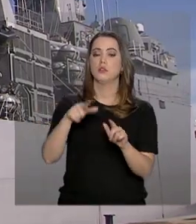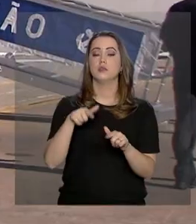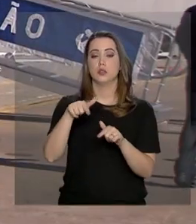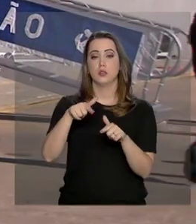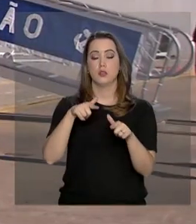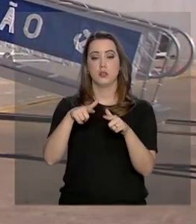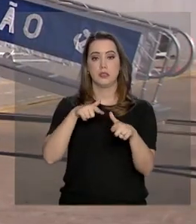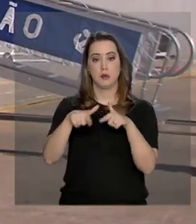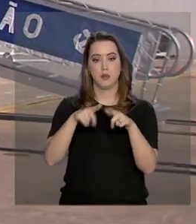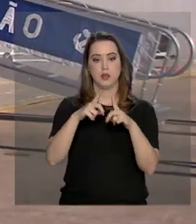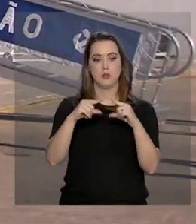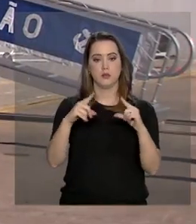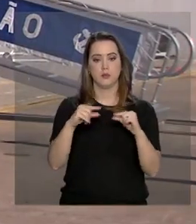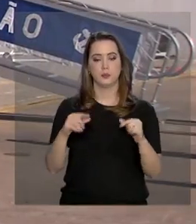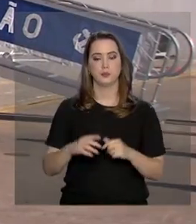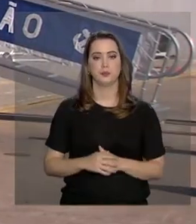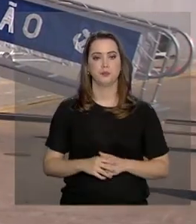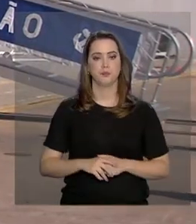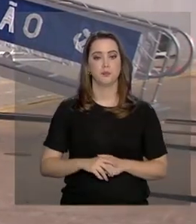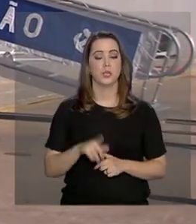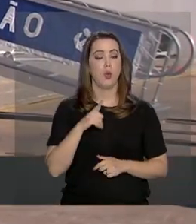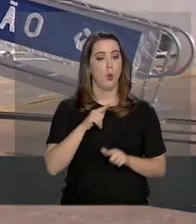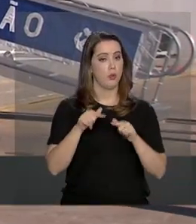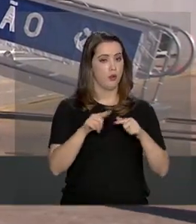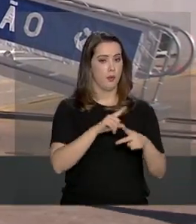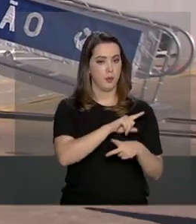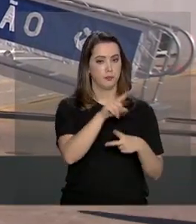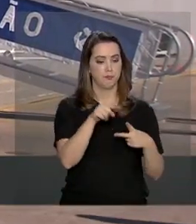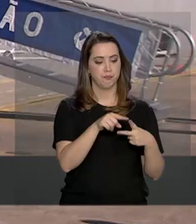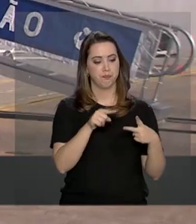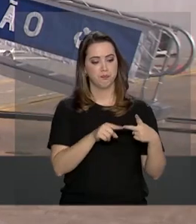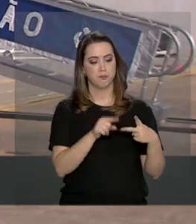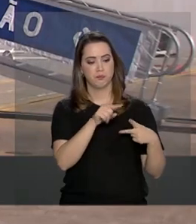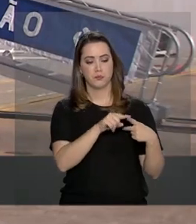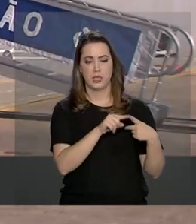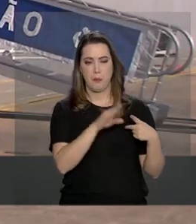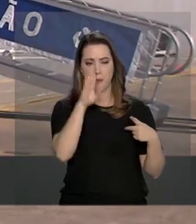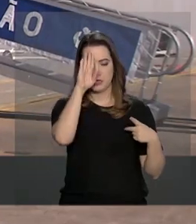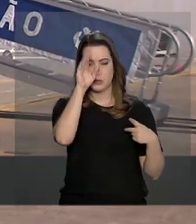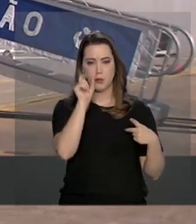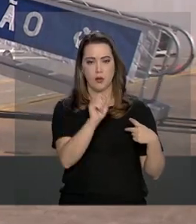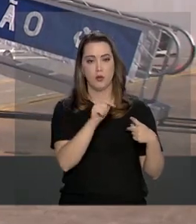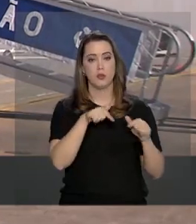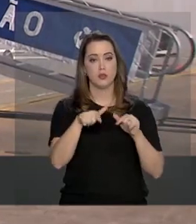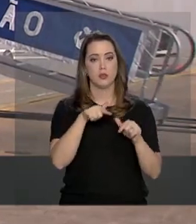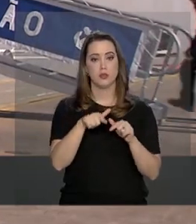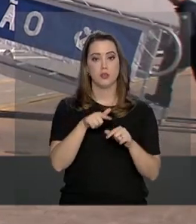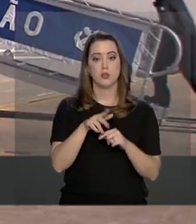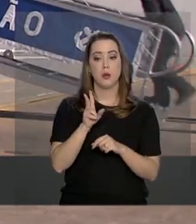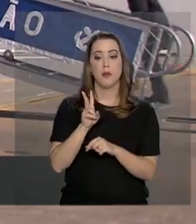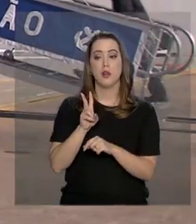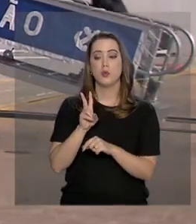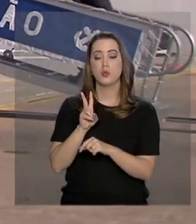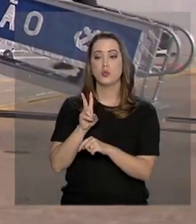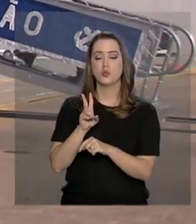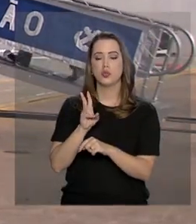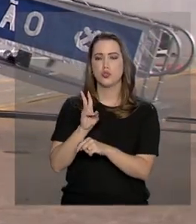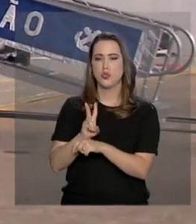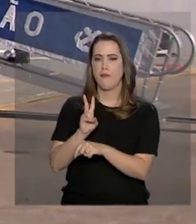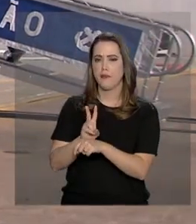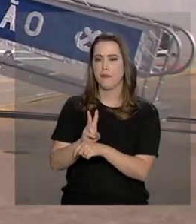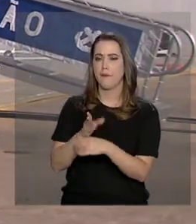libanesa. A missão ela tem basicamente duas tarefas. A primeira tarefa, a principal, é uma operação de interdição marítima, que